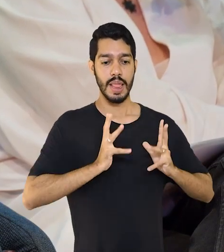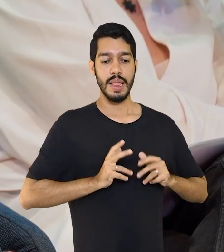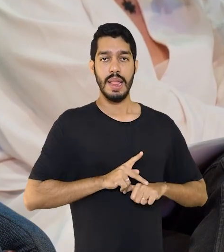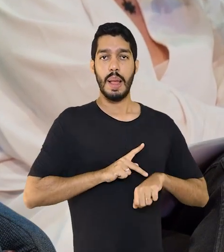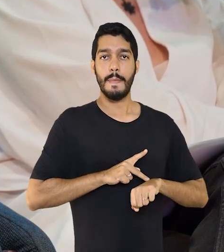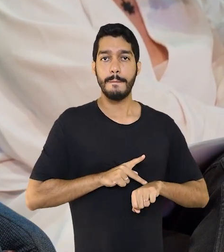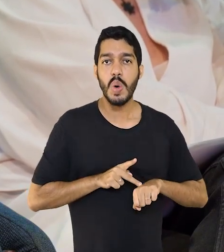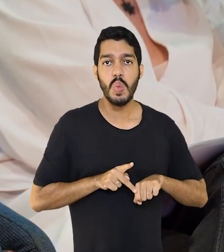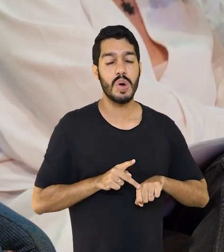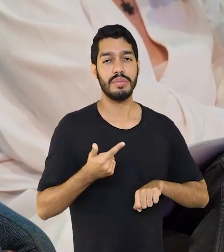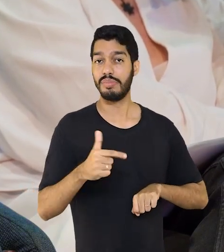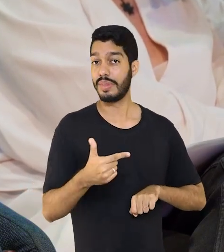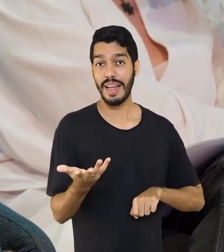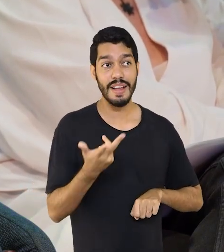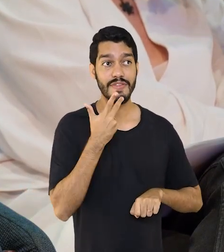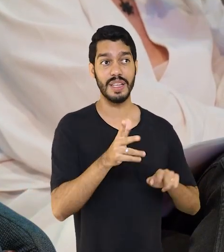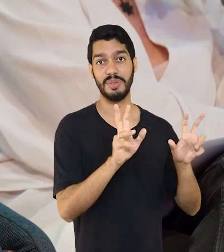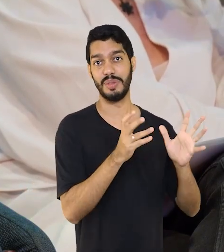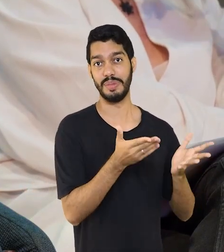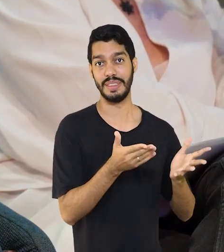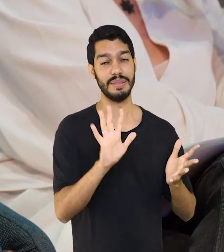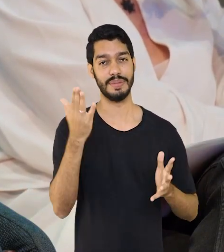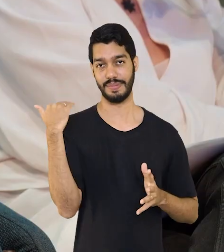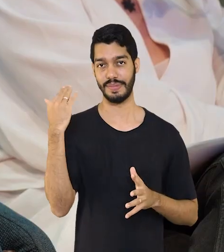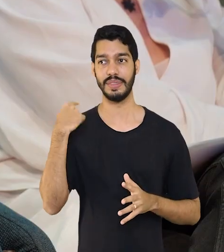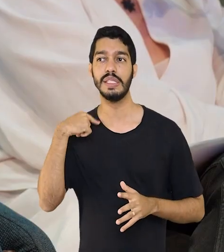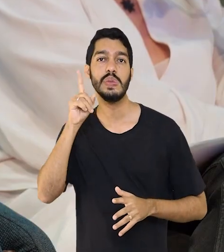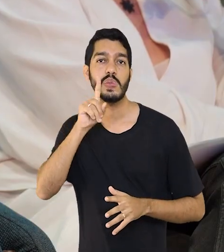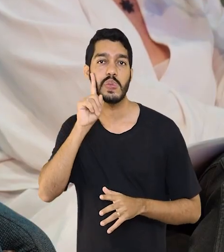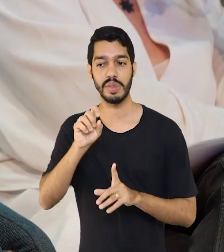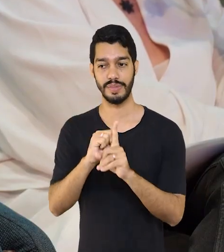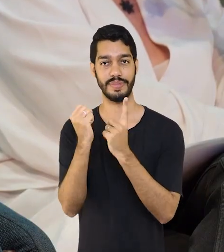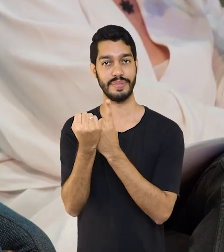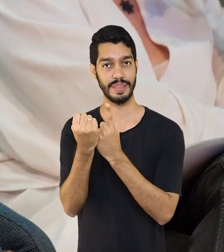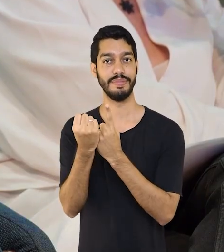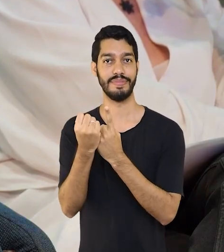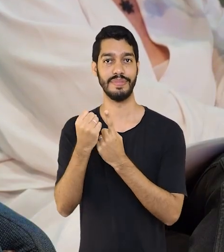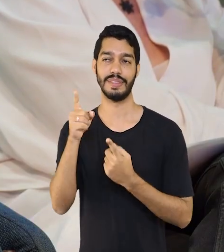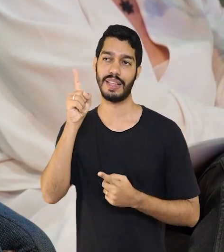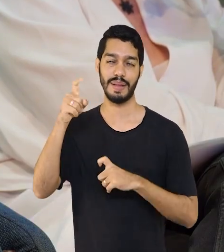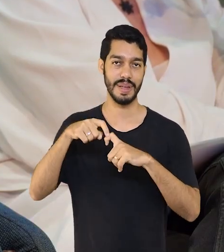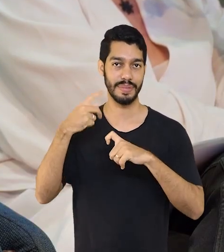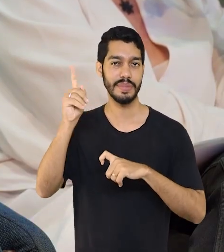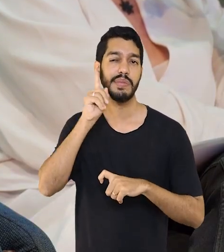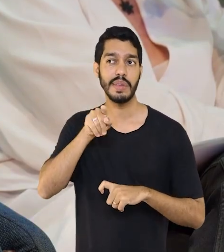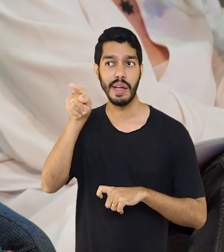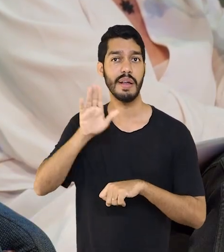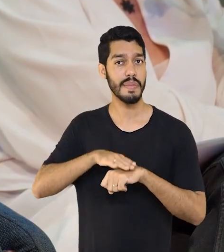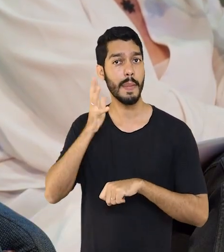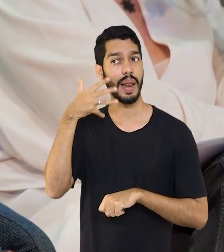que a gente traga tanto para a pauta, mas num congresso que eu fui da Sociedade Americana de Clínica Médica, né, de